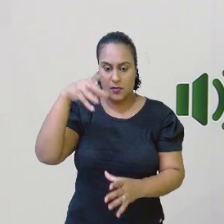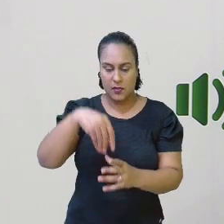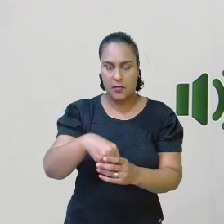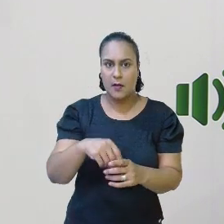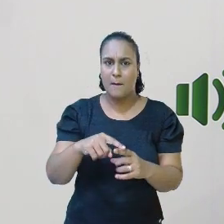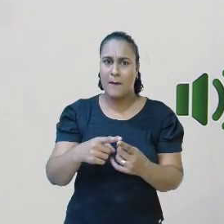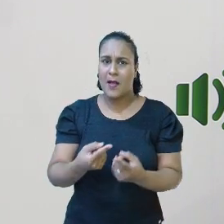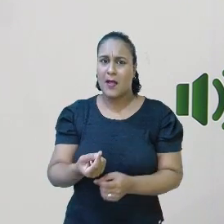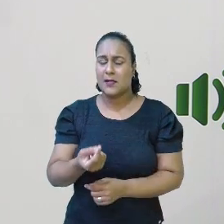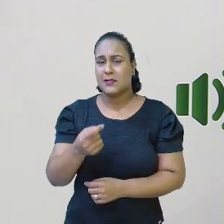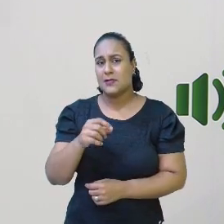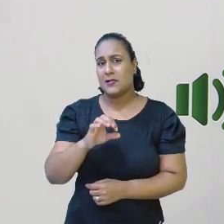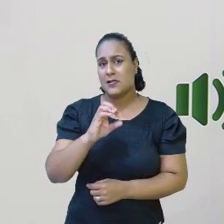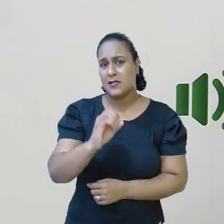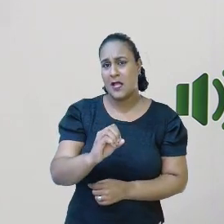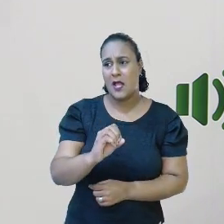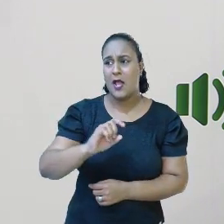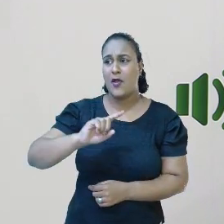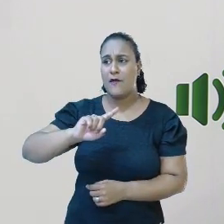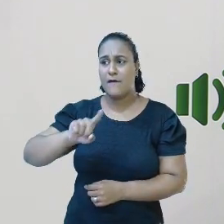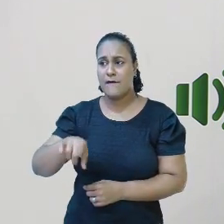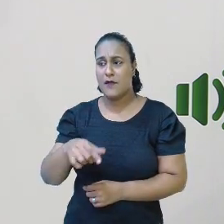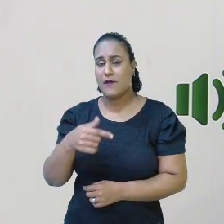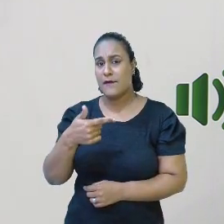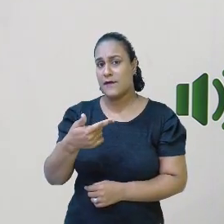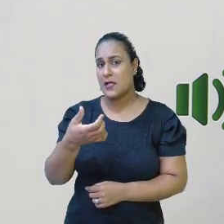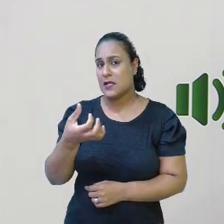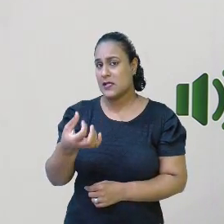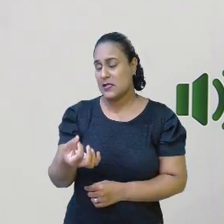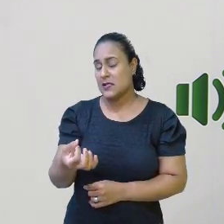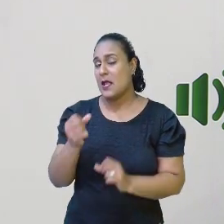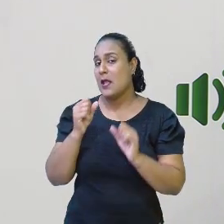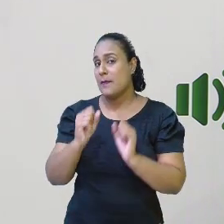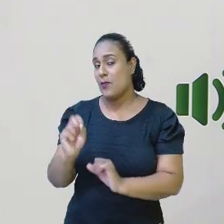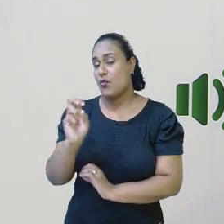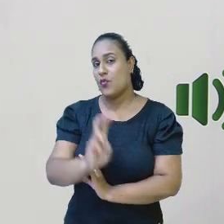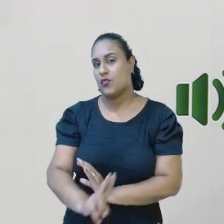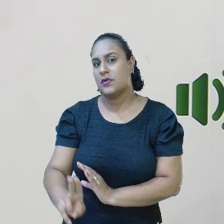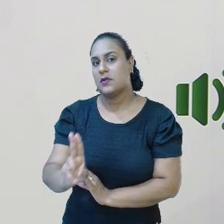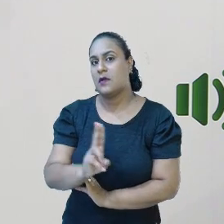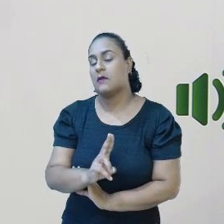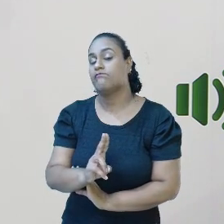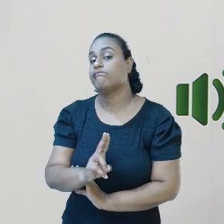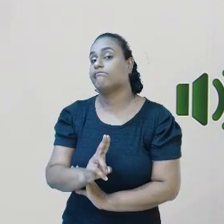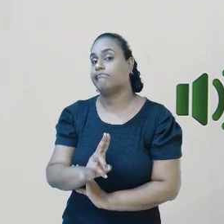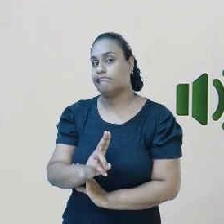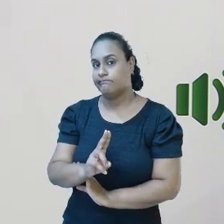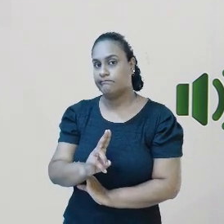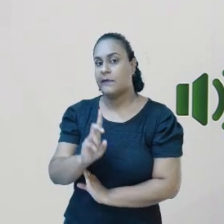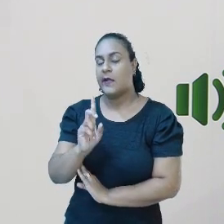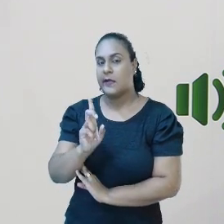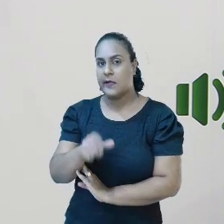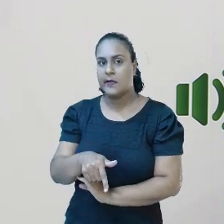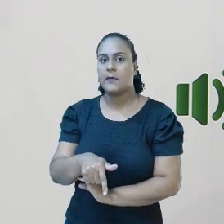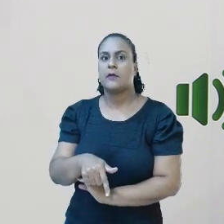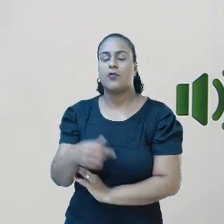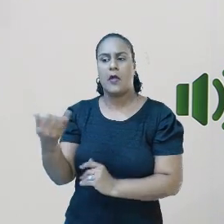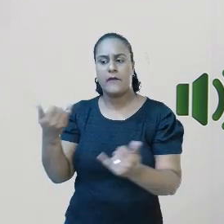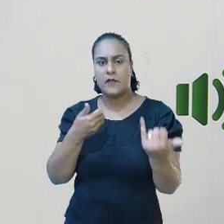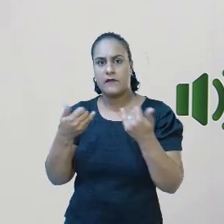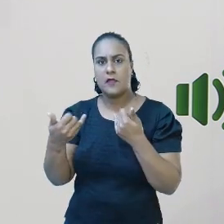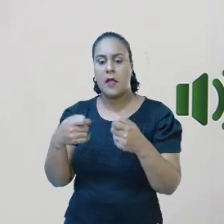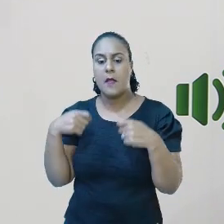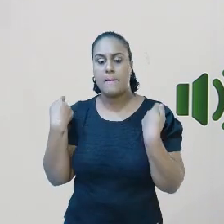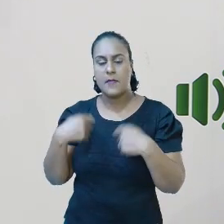de 1% é o que está disponível para a gente utilizar. Então, é exatamente por conta disso que a gente